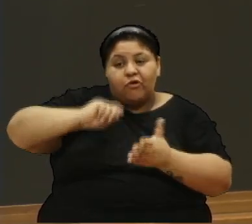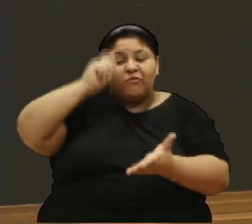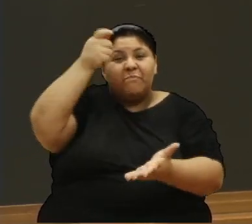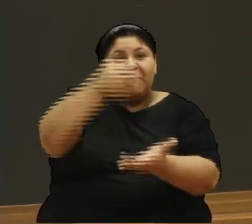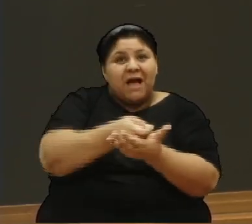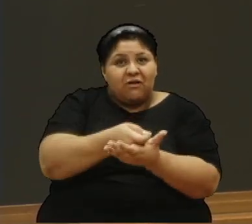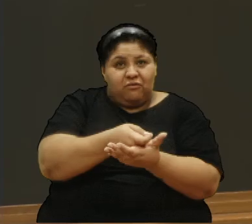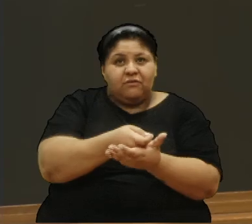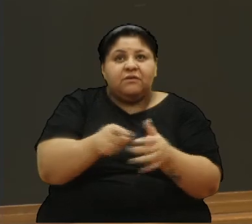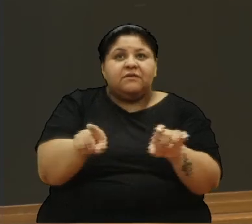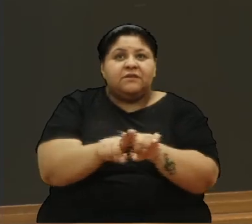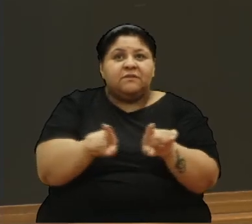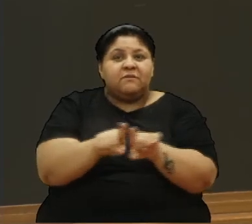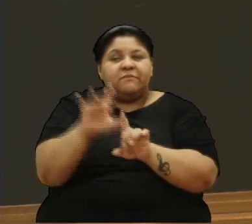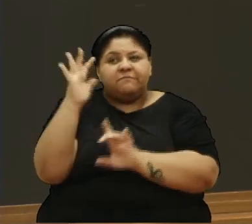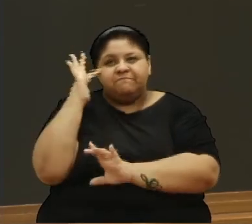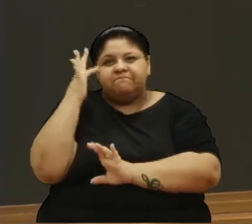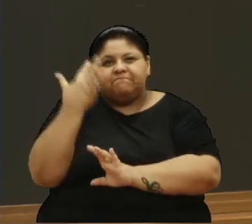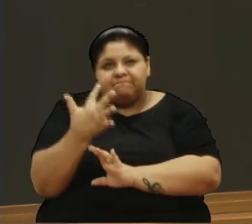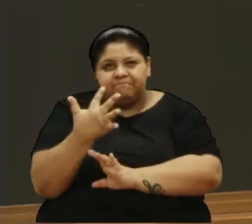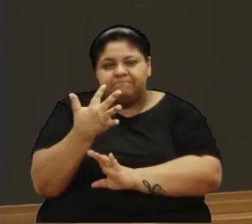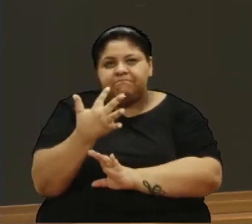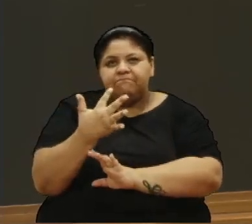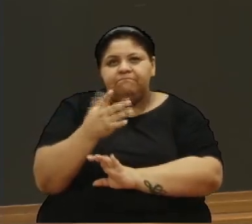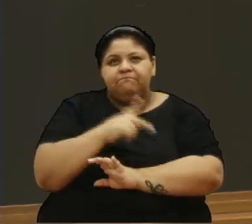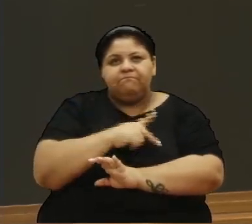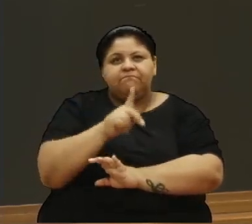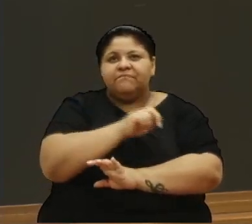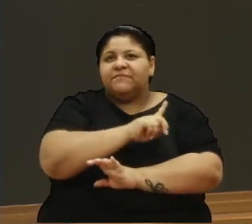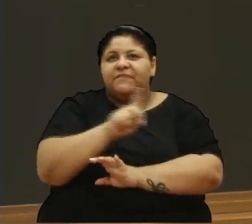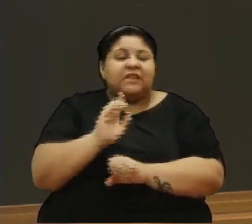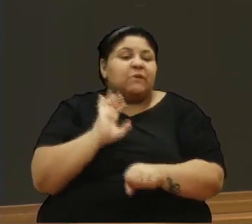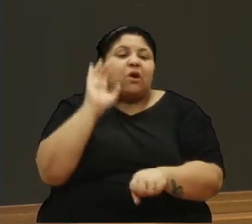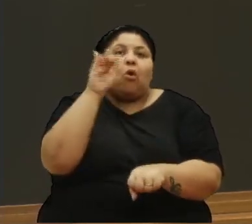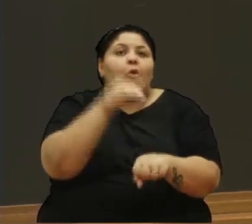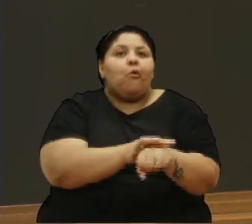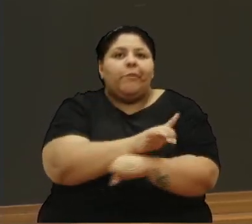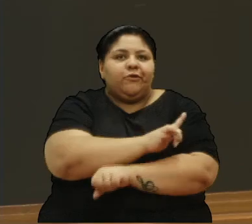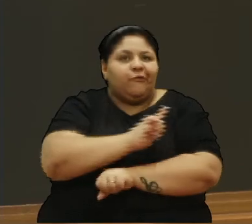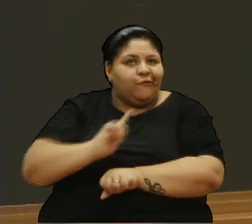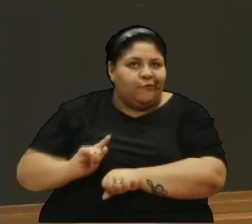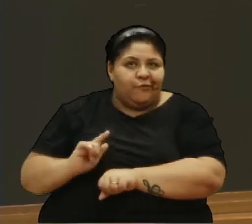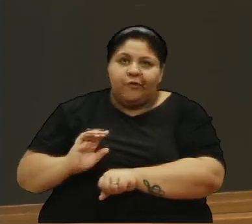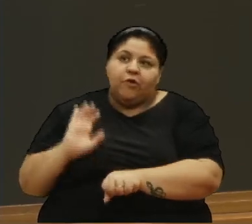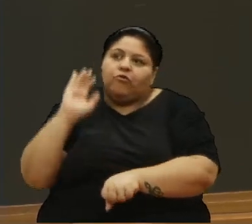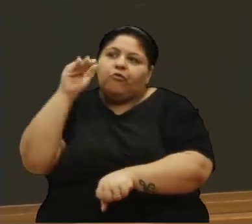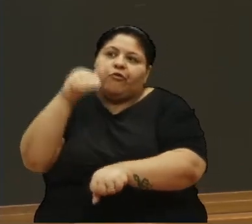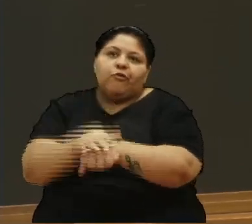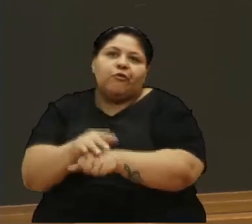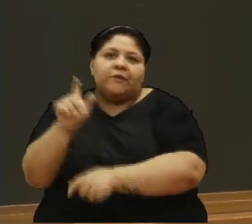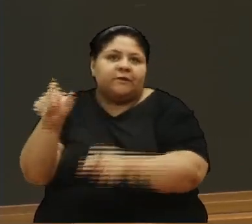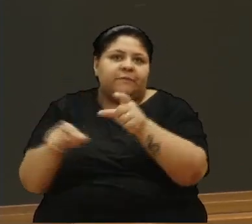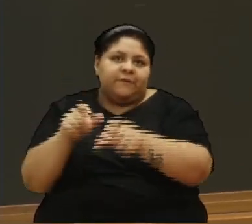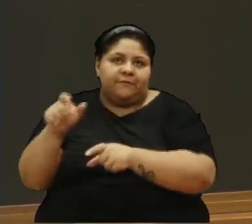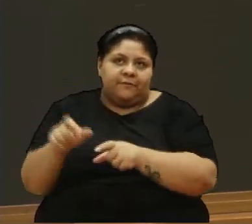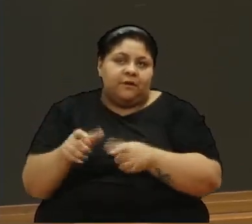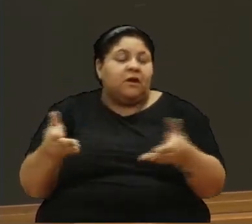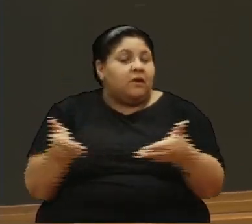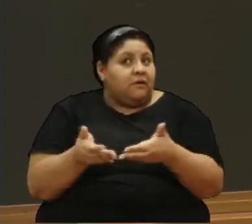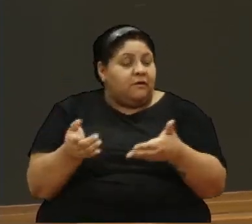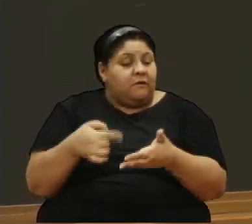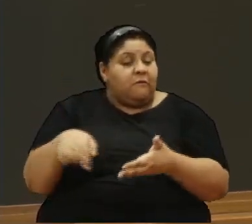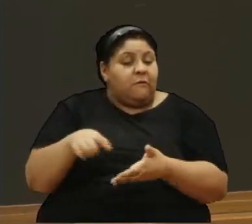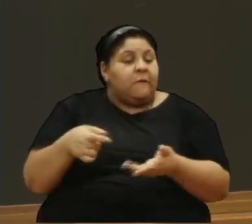isso, também uma saída. Então, presidente, não é uma culpa exclusivamente do governo, não é culpa exclusivamente das pessoas. Agora,